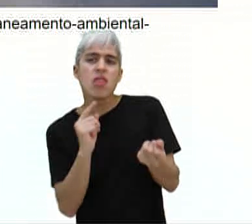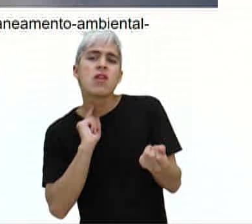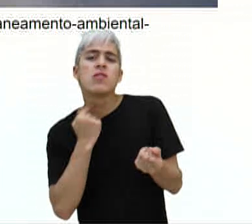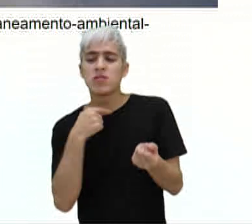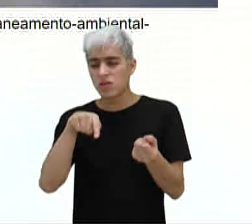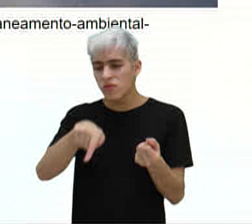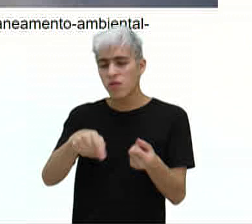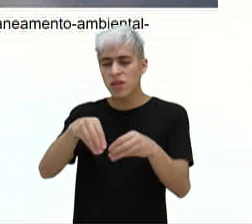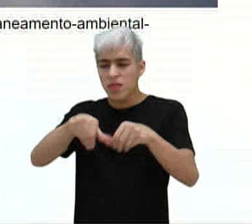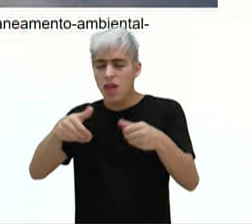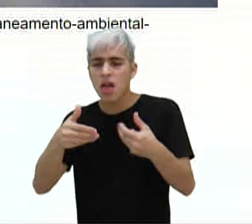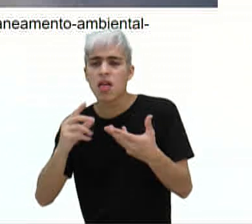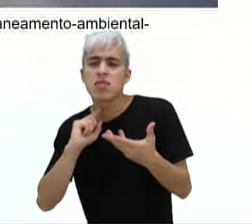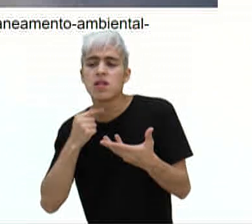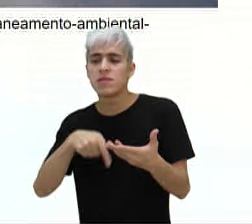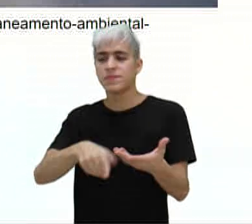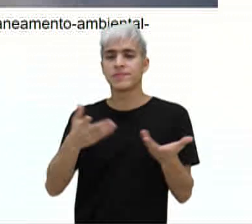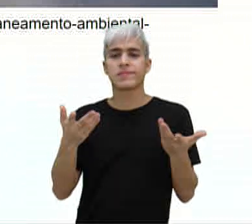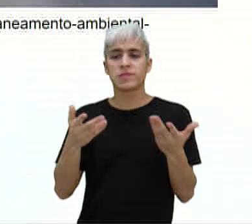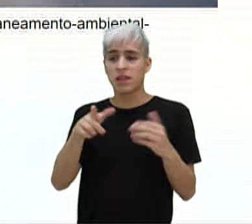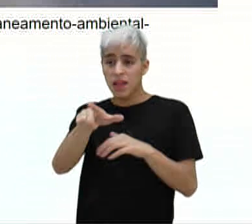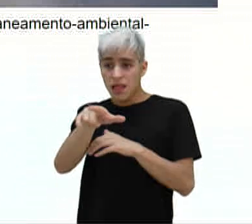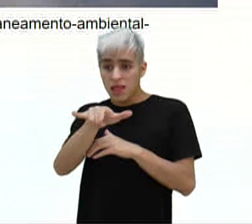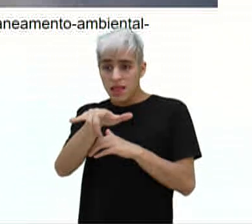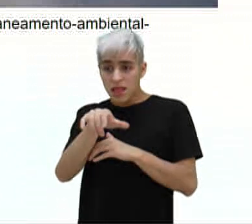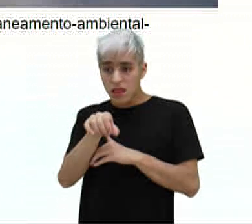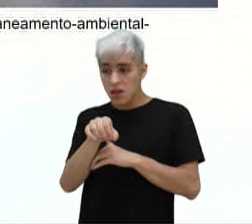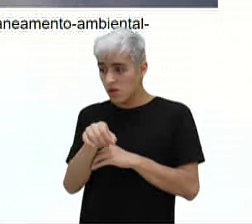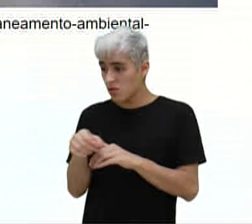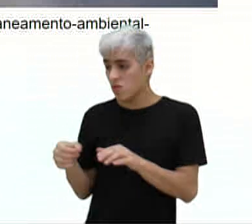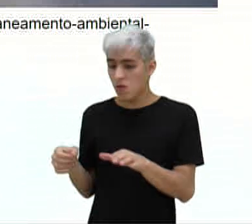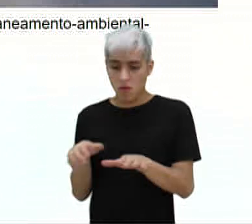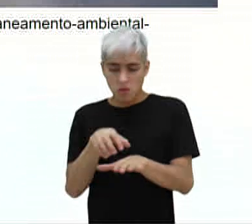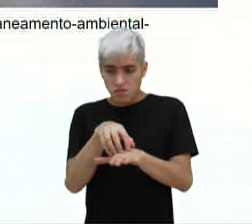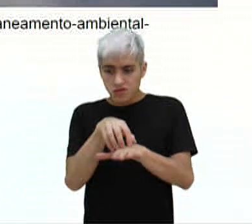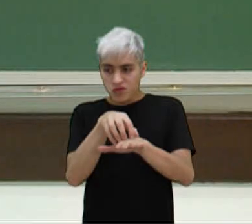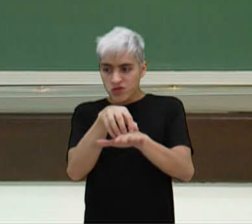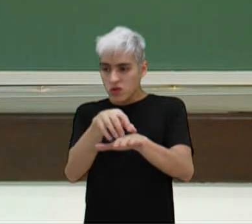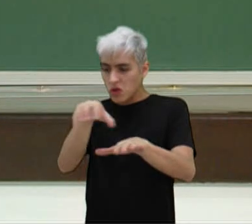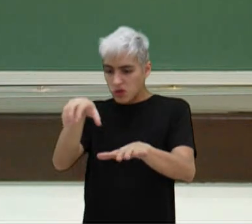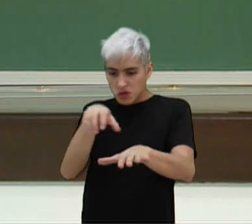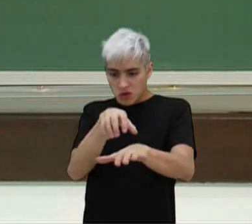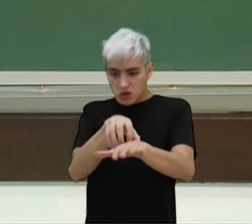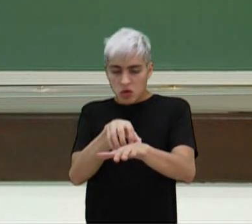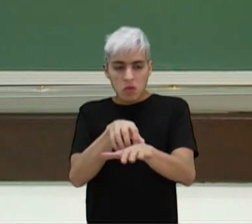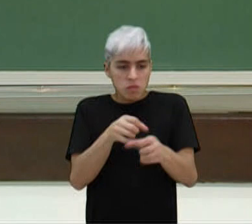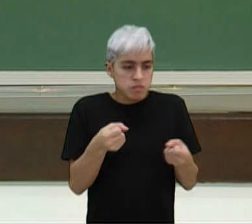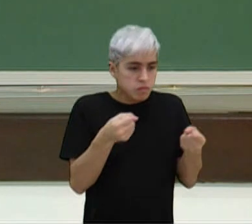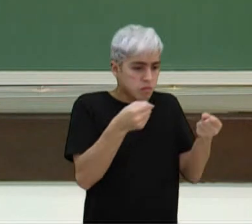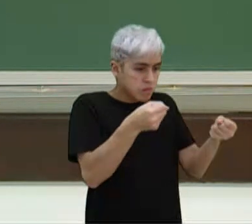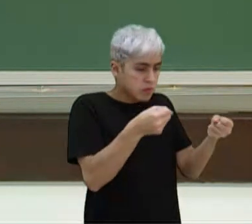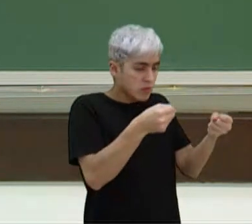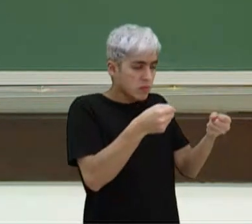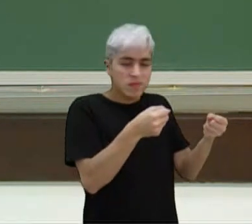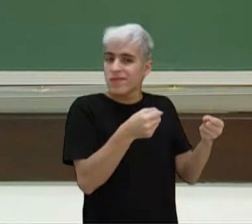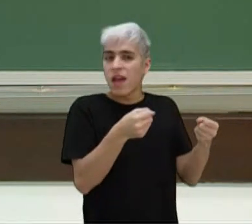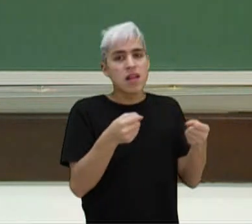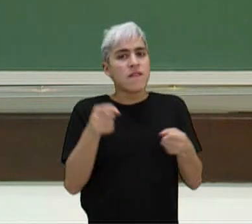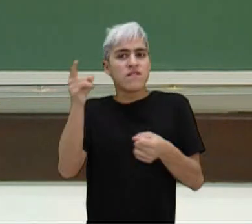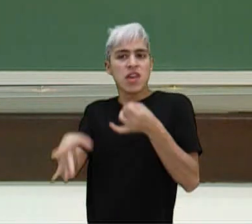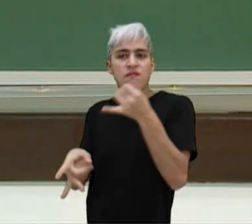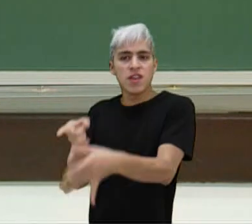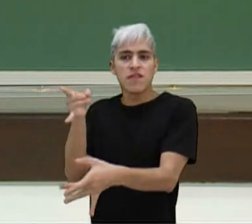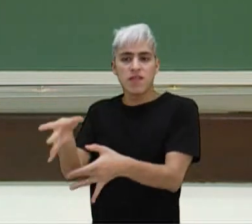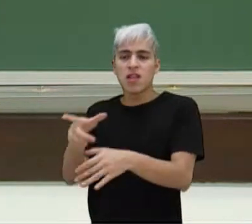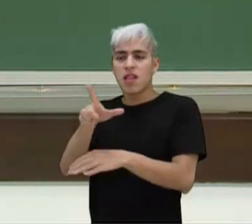aquela água. Então, esse lixo, ele acaba não sendo recolhido porque é uma área que não foi planejada para ocupação, então não tem